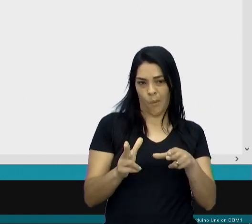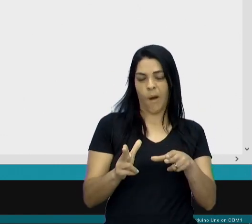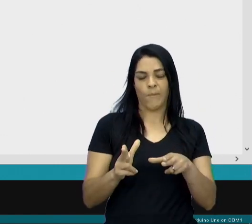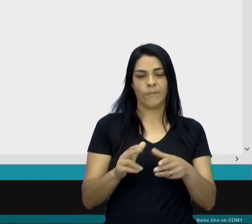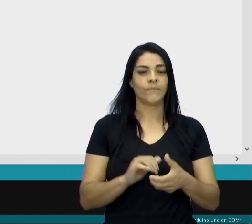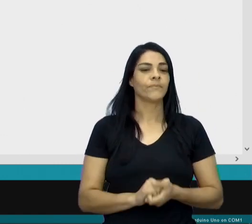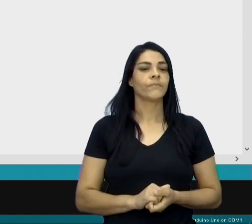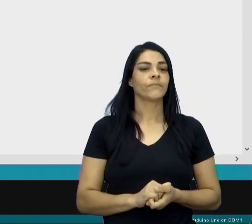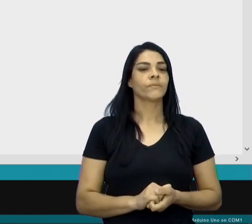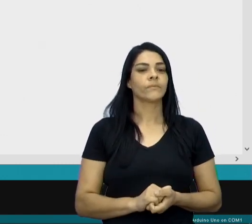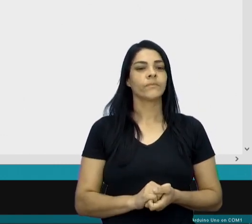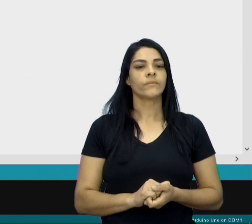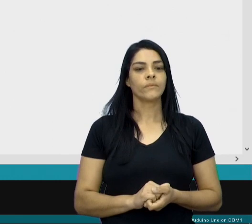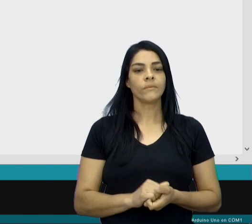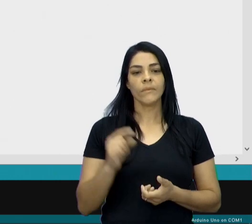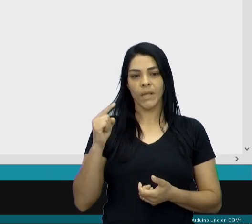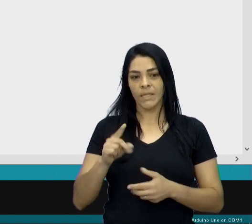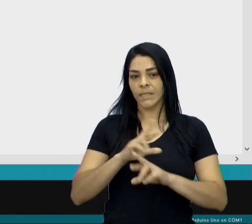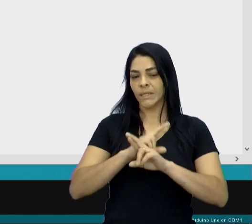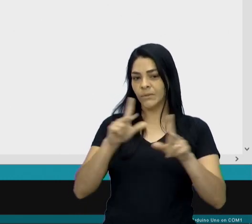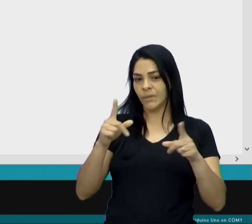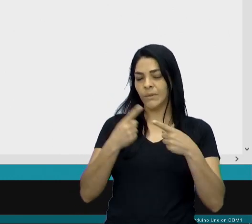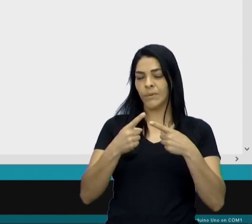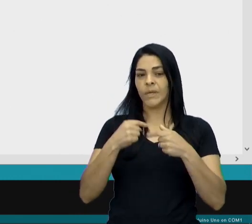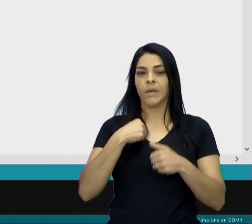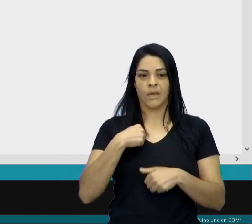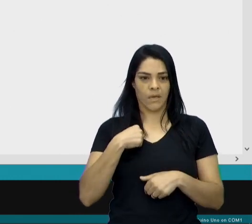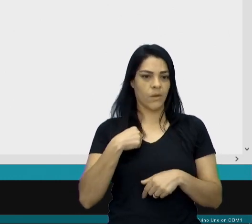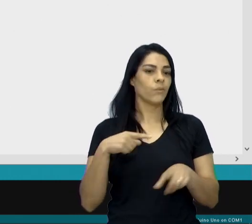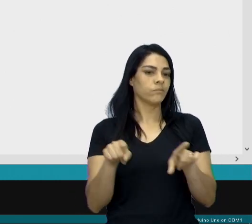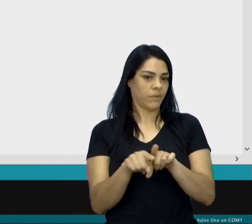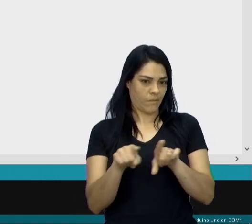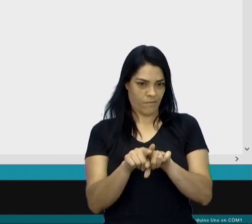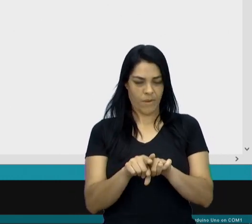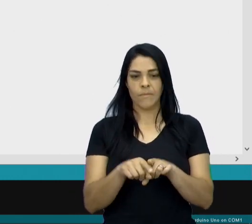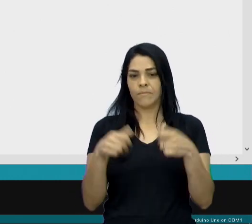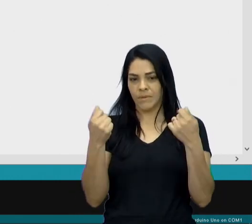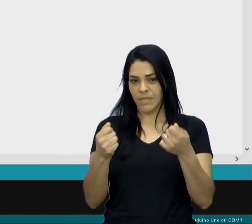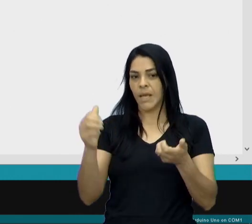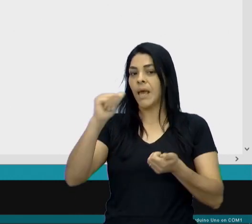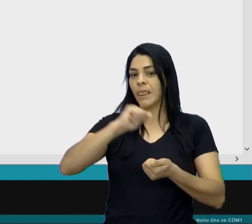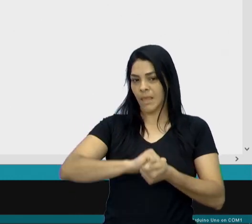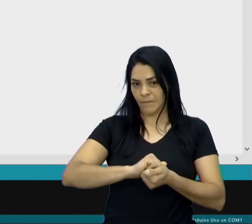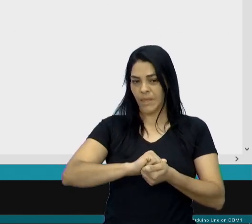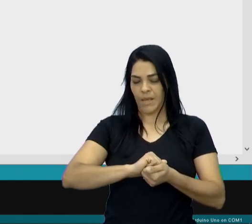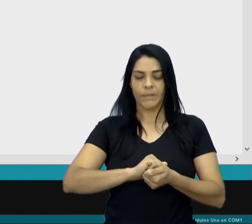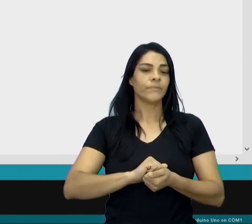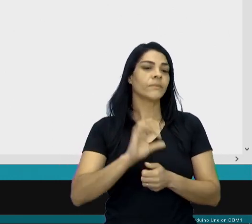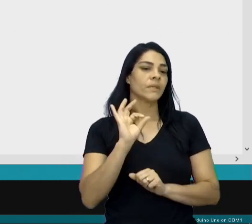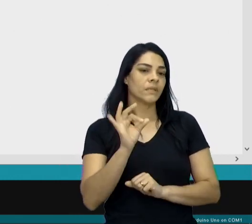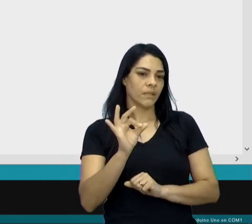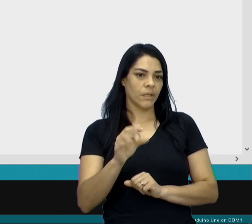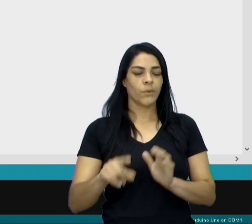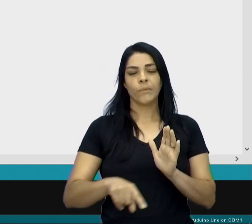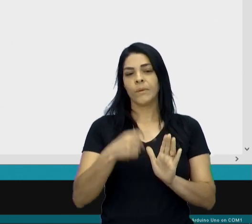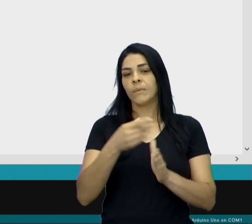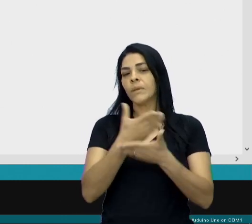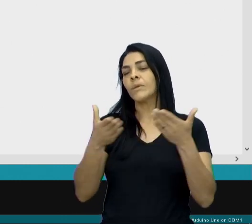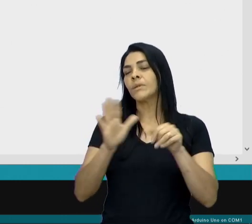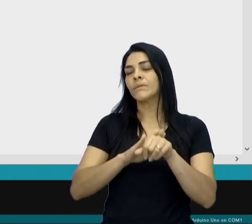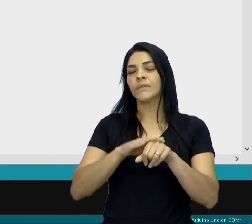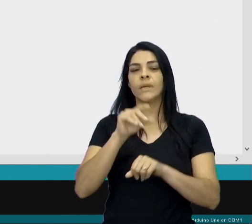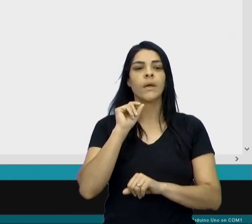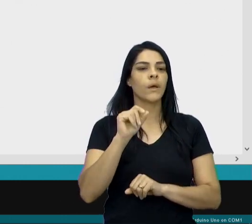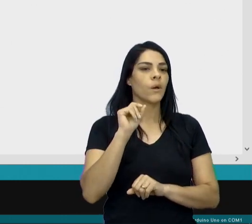vou mostrar para vocês está um pouco diferente, porque eu também adaptei, tá certo? Então, a primeira coisa que a gente vai fazer é definir